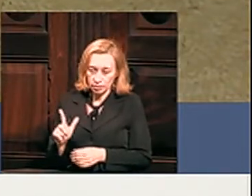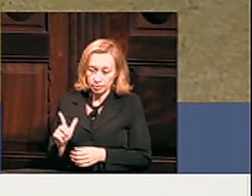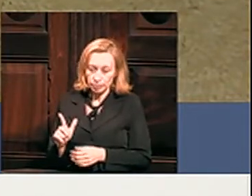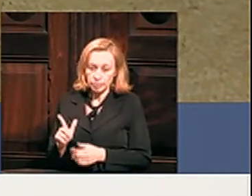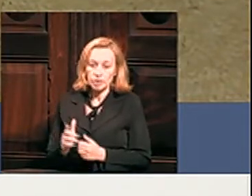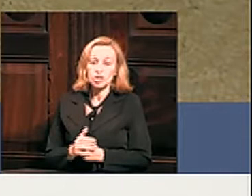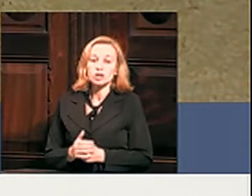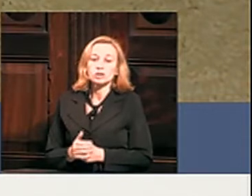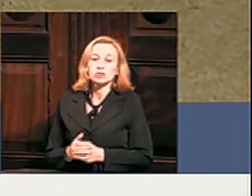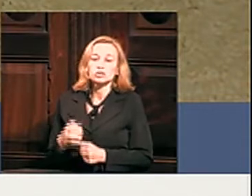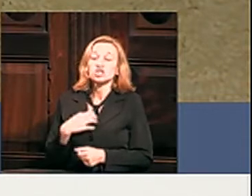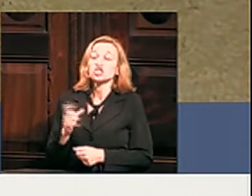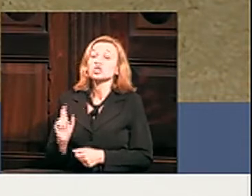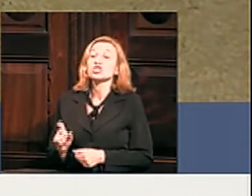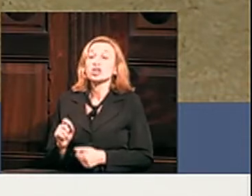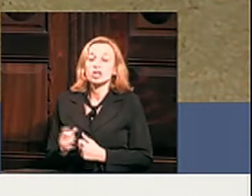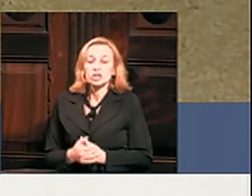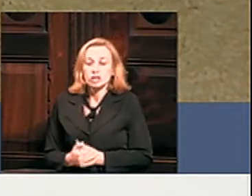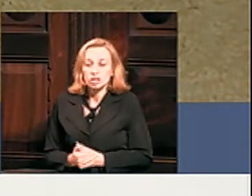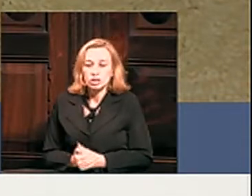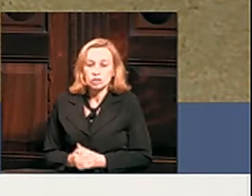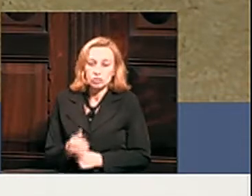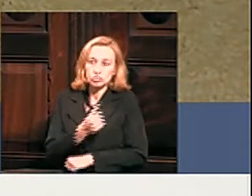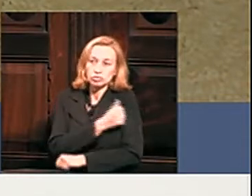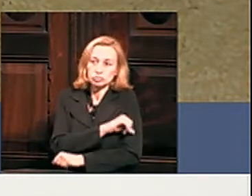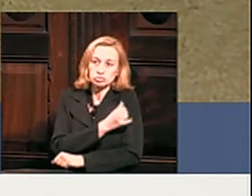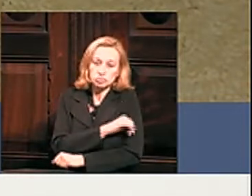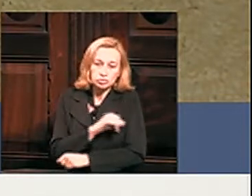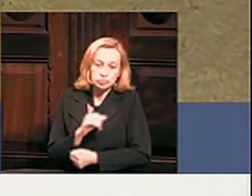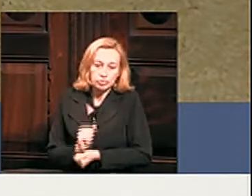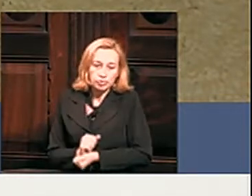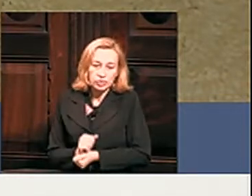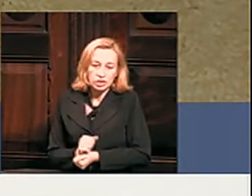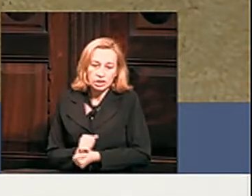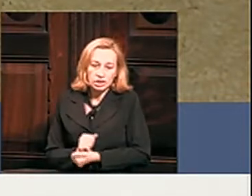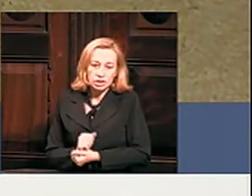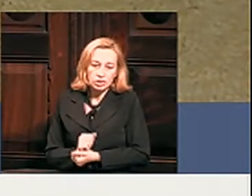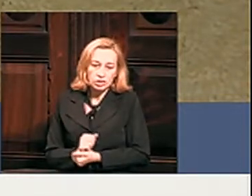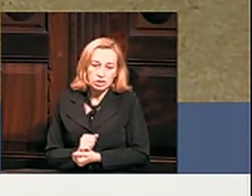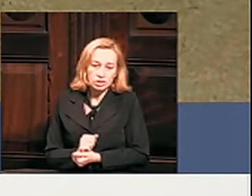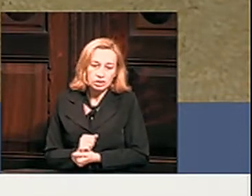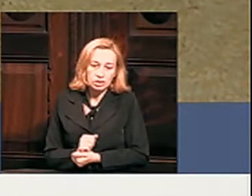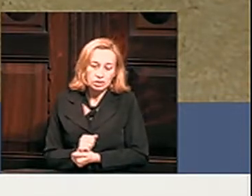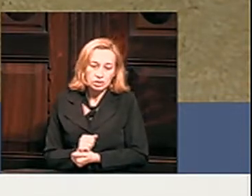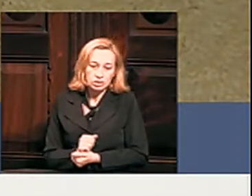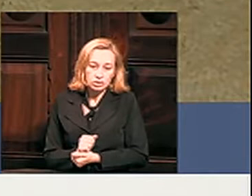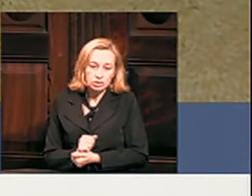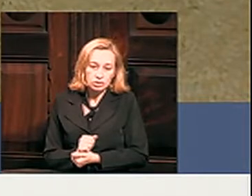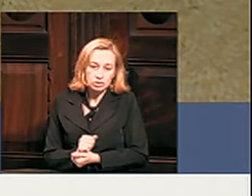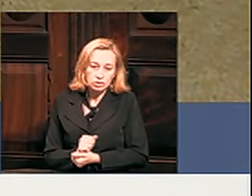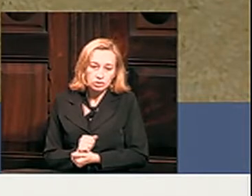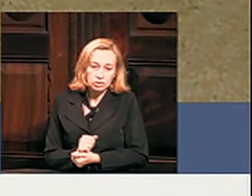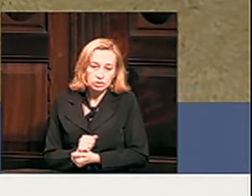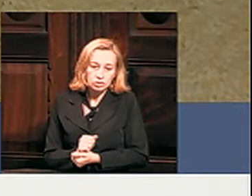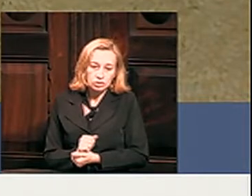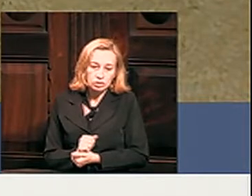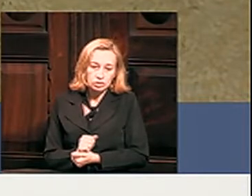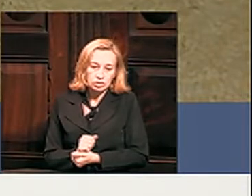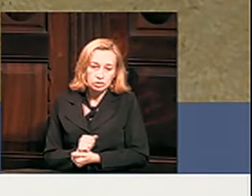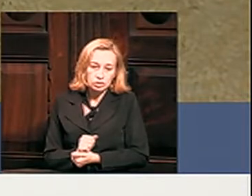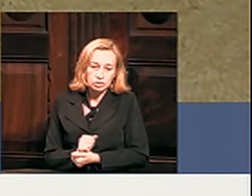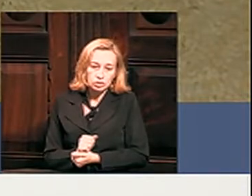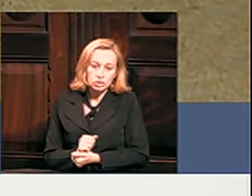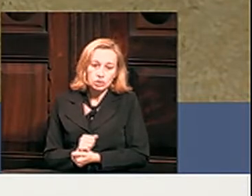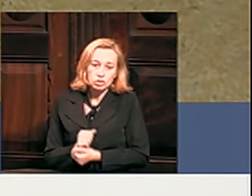no sentido de que o Rio de Janeiro se tornou a ode de como um governo pode